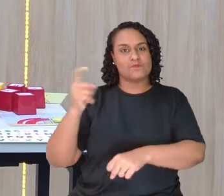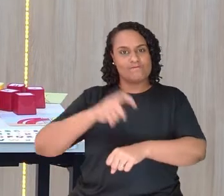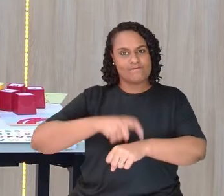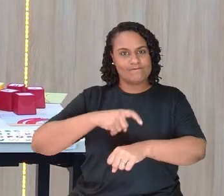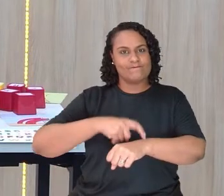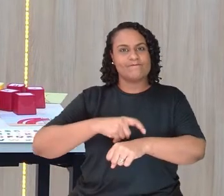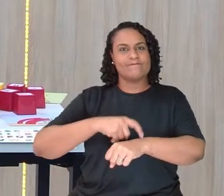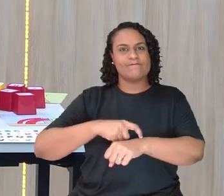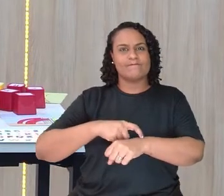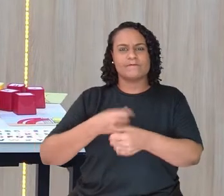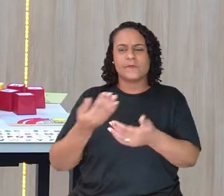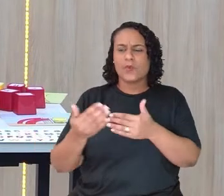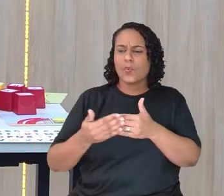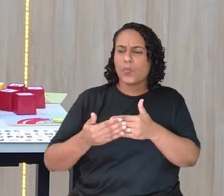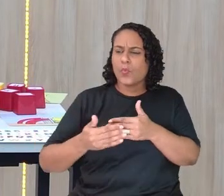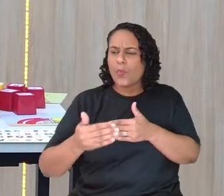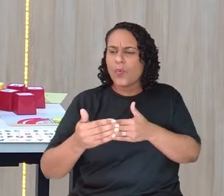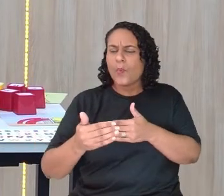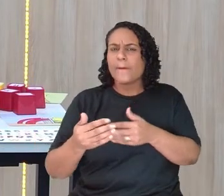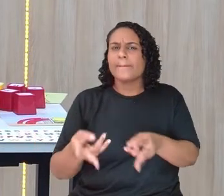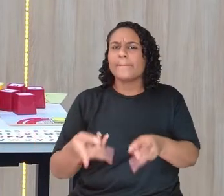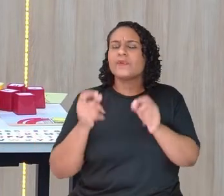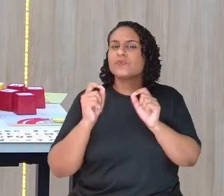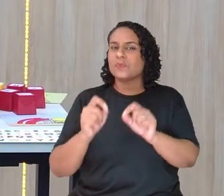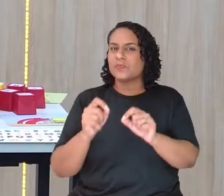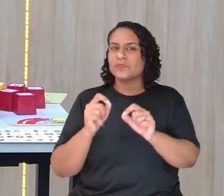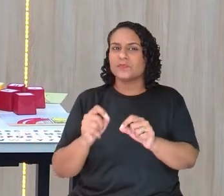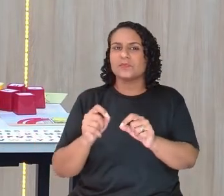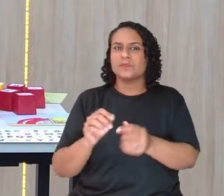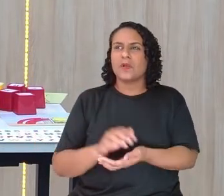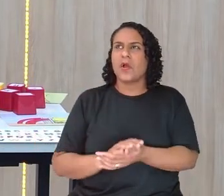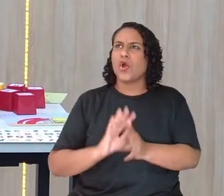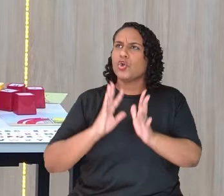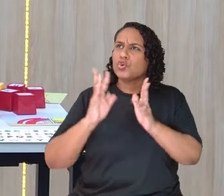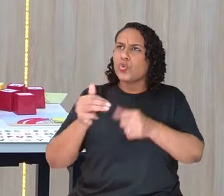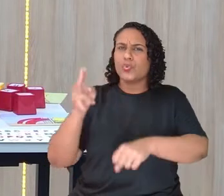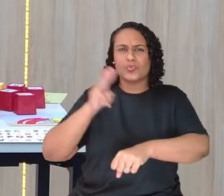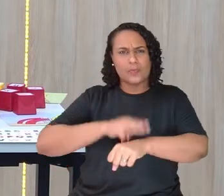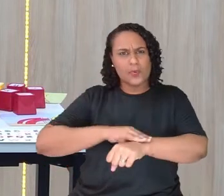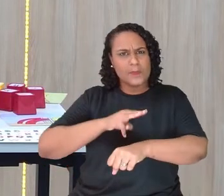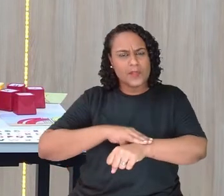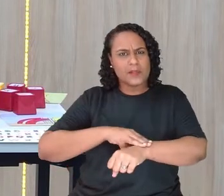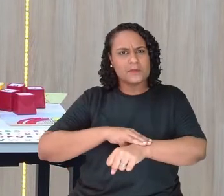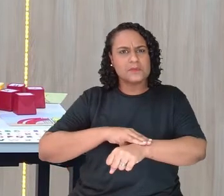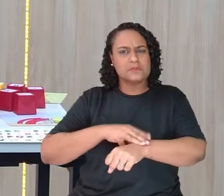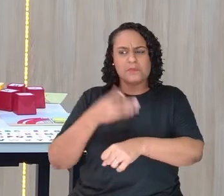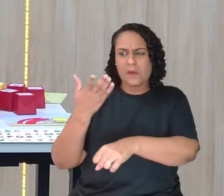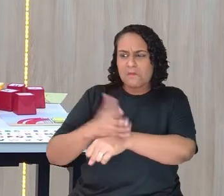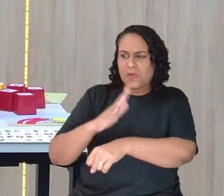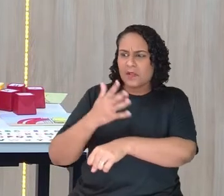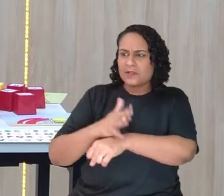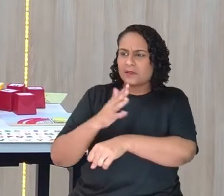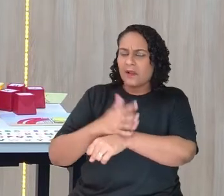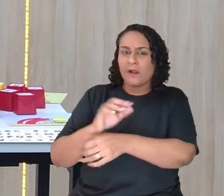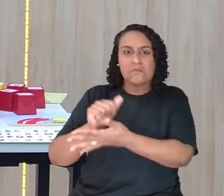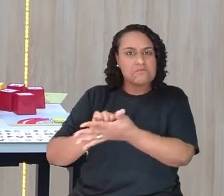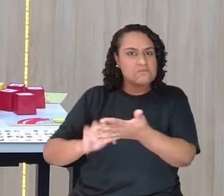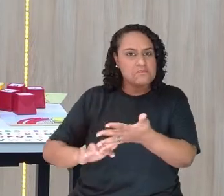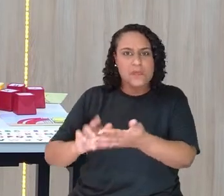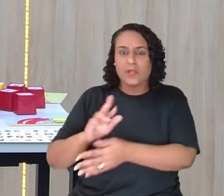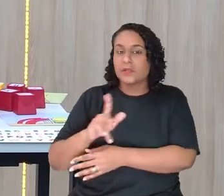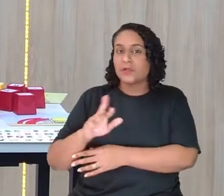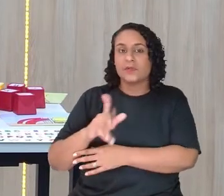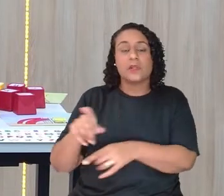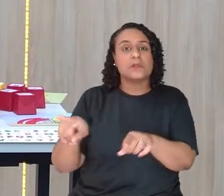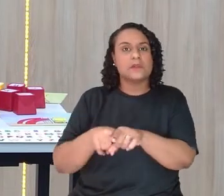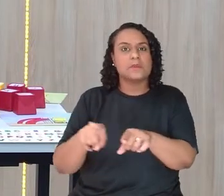já começa a perceber que ele não tem todo momento para realizar aquela atividade, ou todo momento para tomar